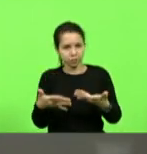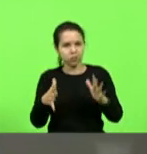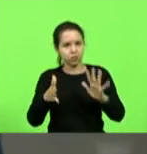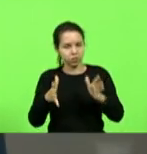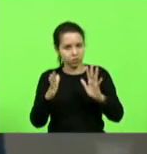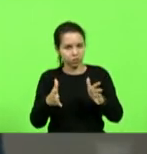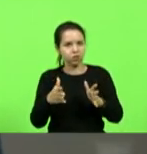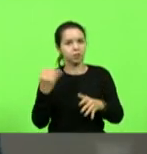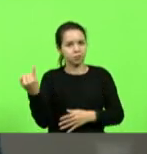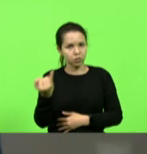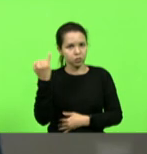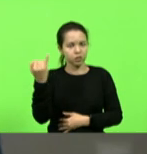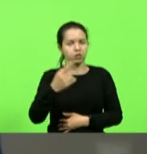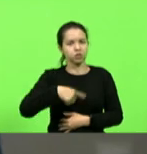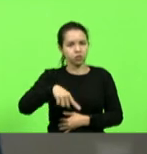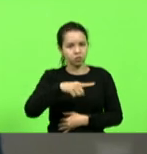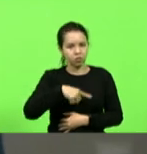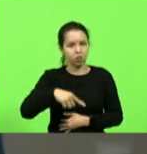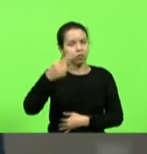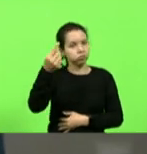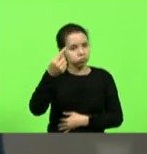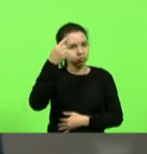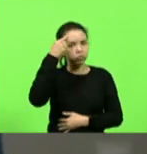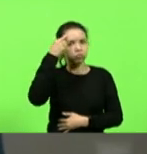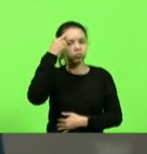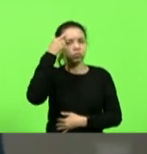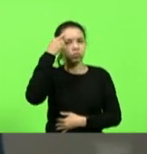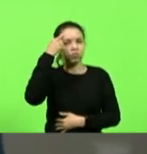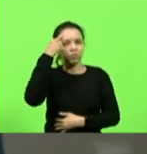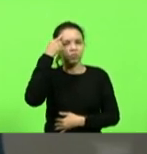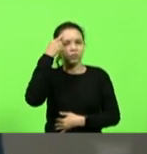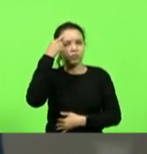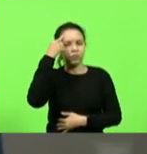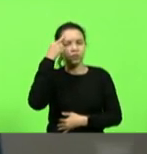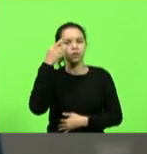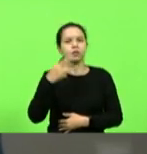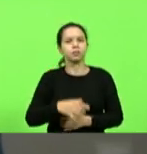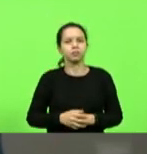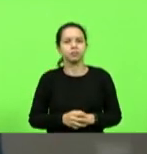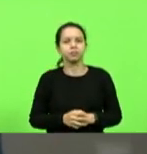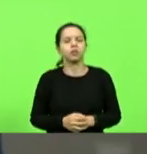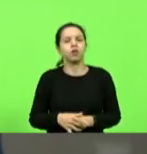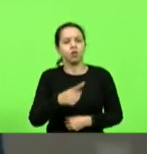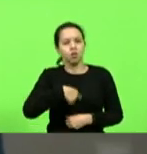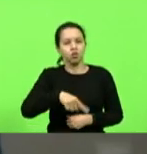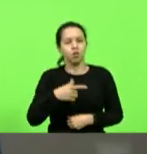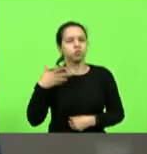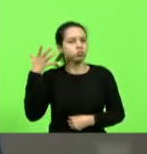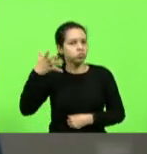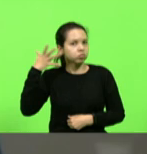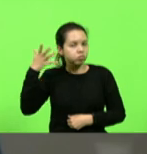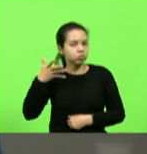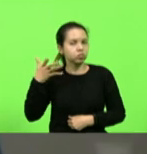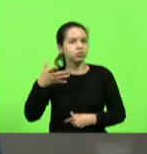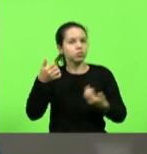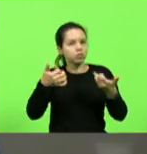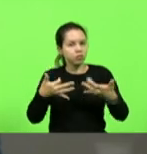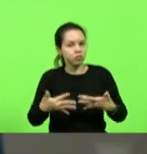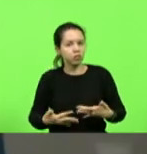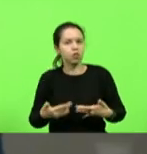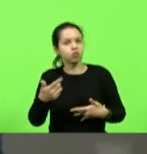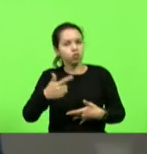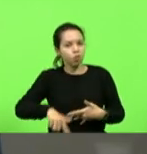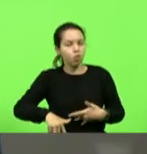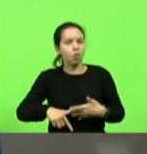é importante que a gente tenha isso muito evidente na nossa forma de atuação para não recairmos em